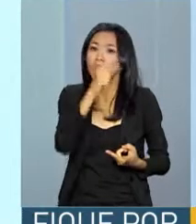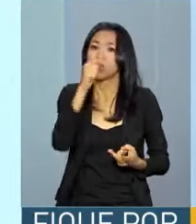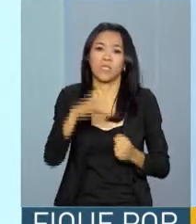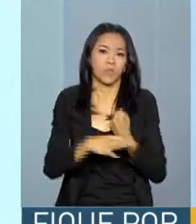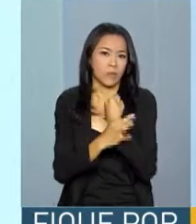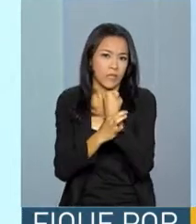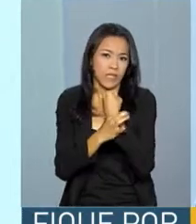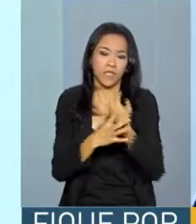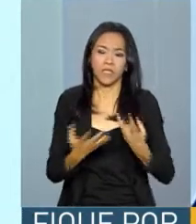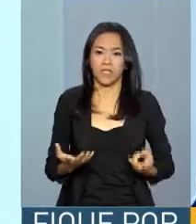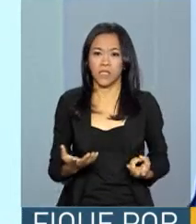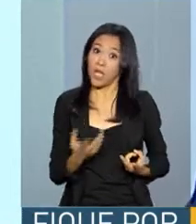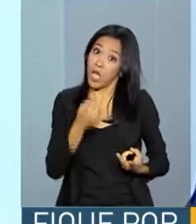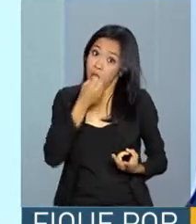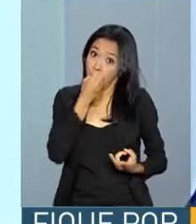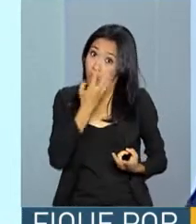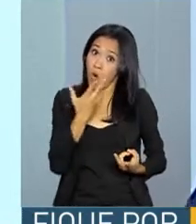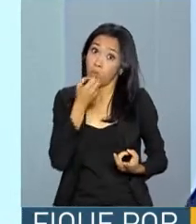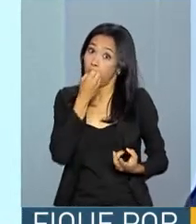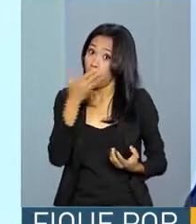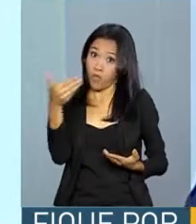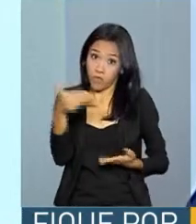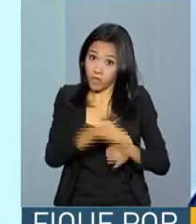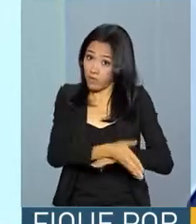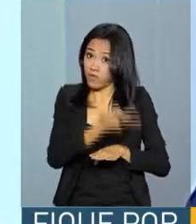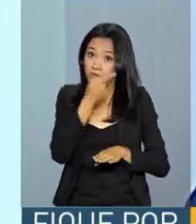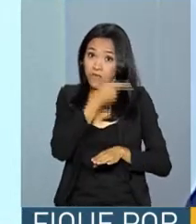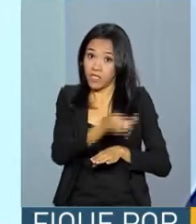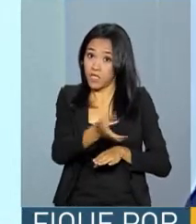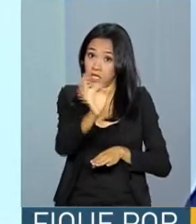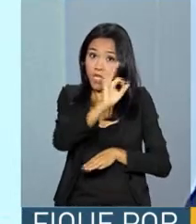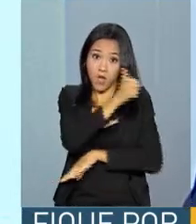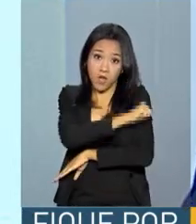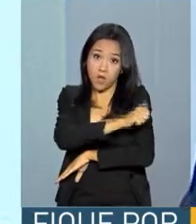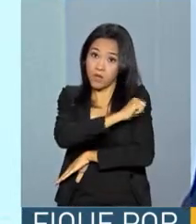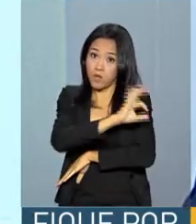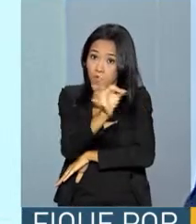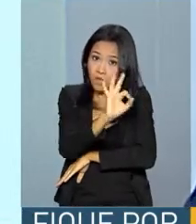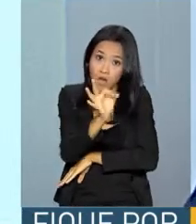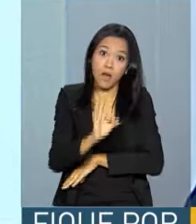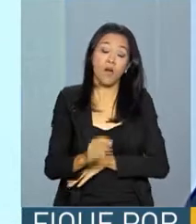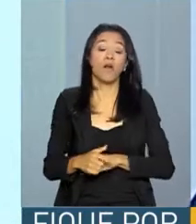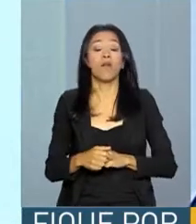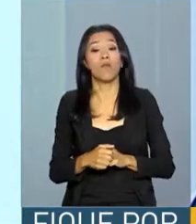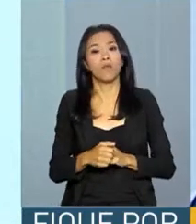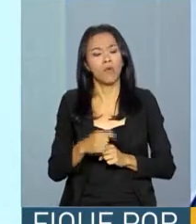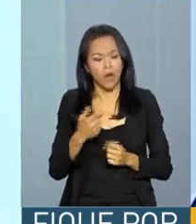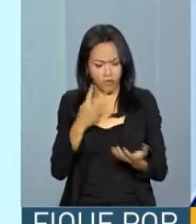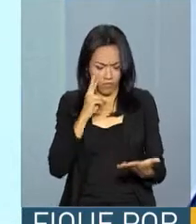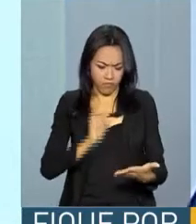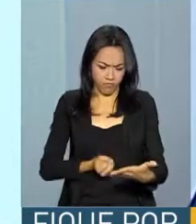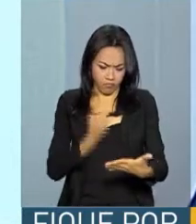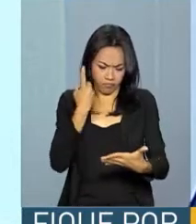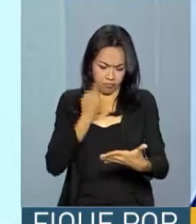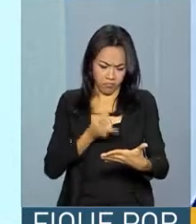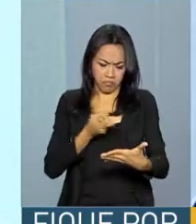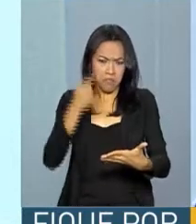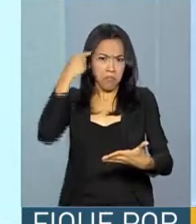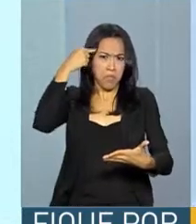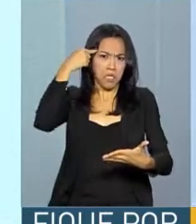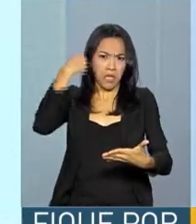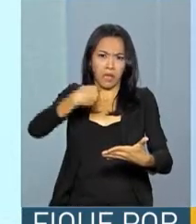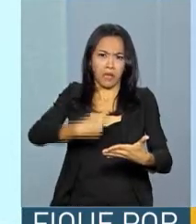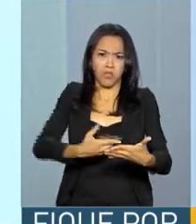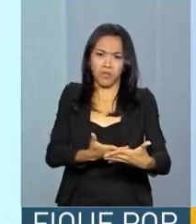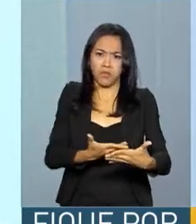absoluta, eu recomendo que não apareçam lá, porque é um problema seríssimo, etc. Quer dizer, uma dose de pessimismo que nós temos que tirar da